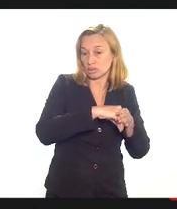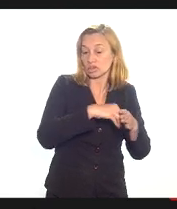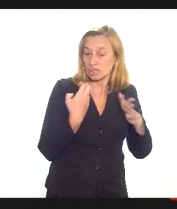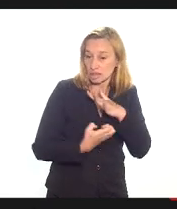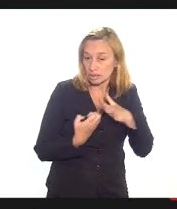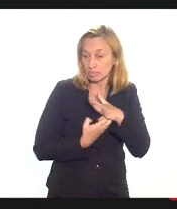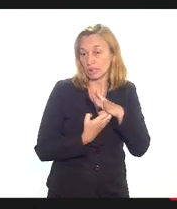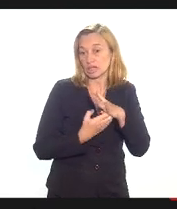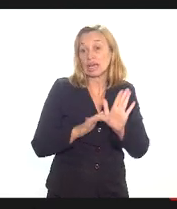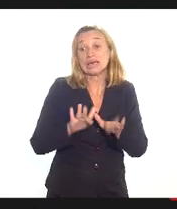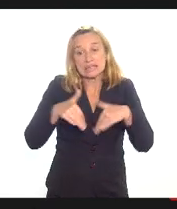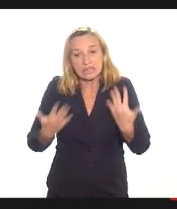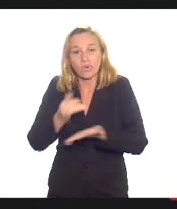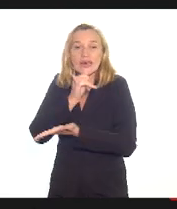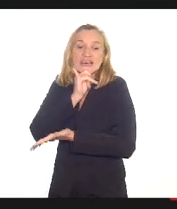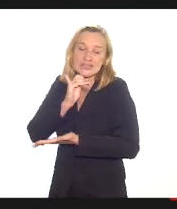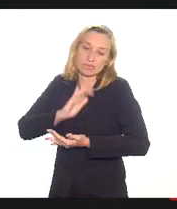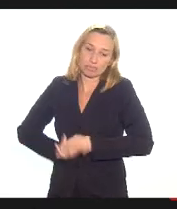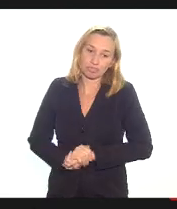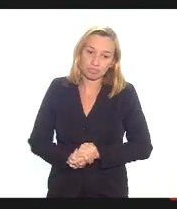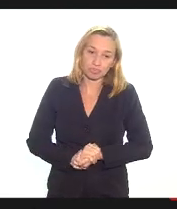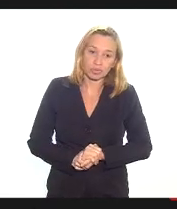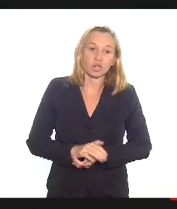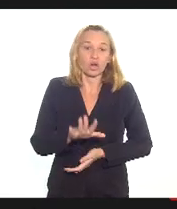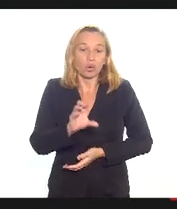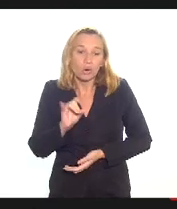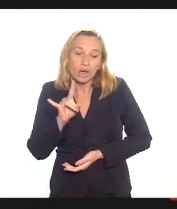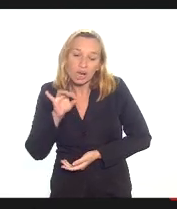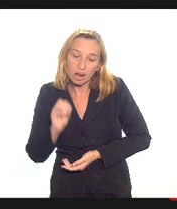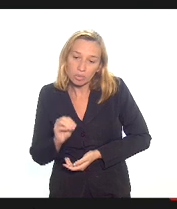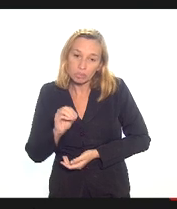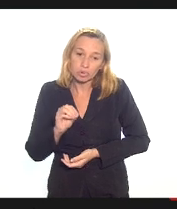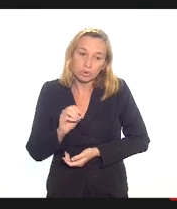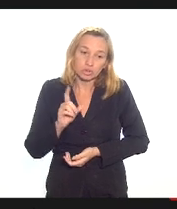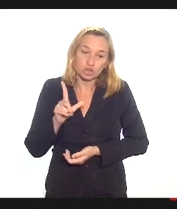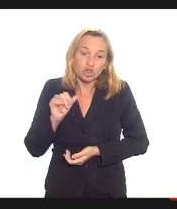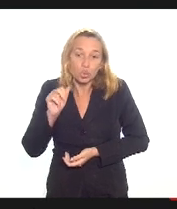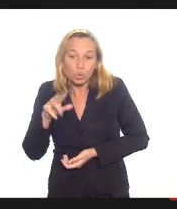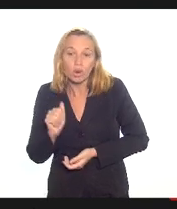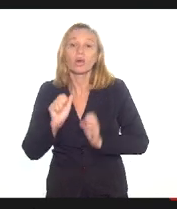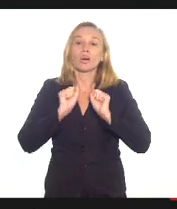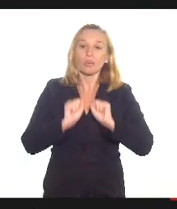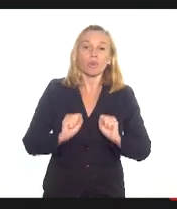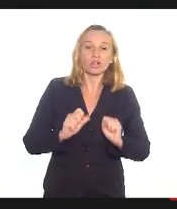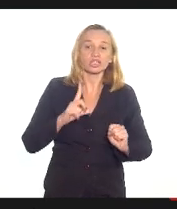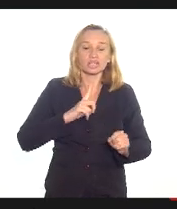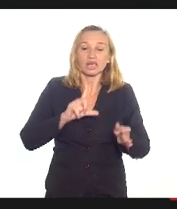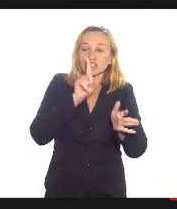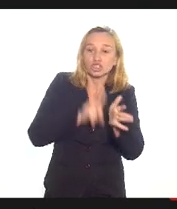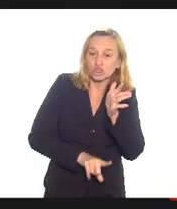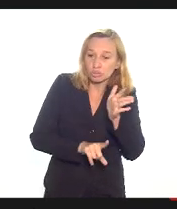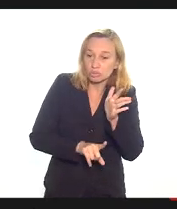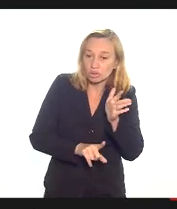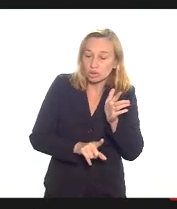empresas. Então, por exemplo, o campo de Lula pode ter abatimentos da